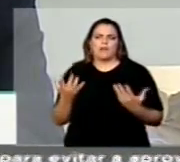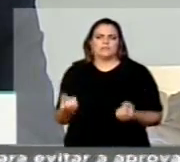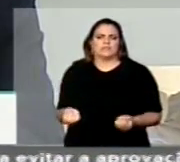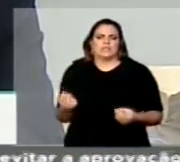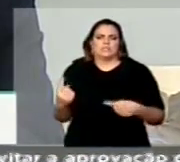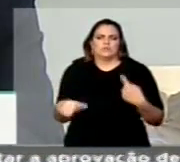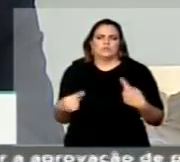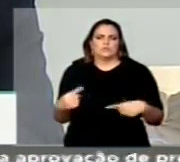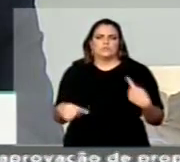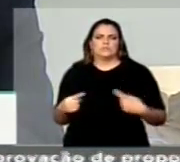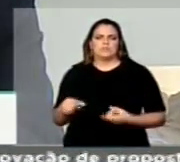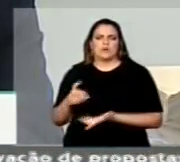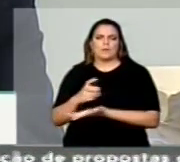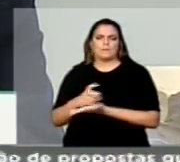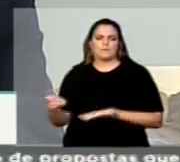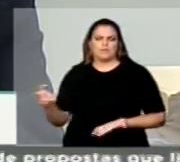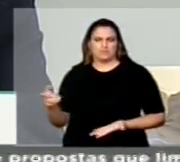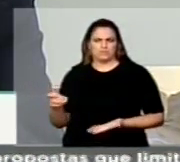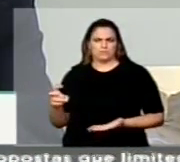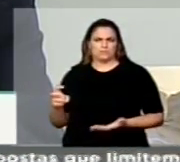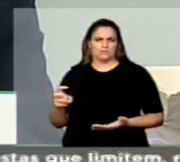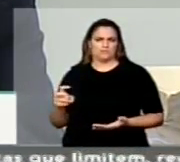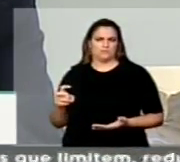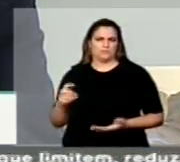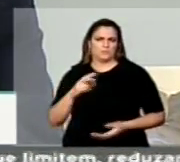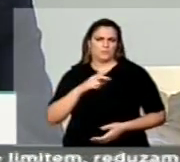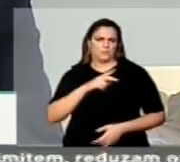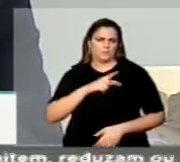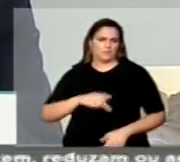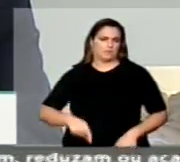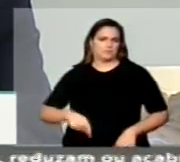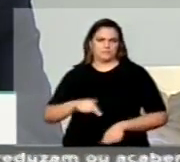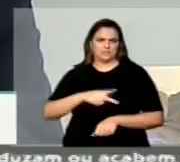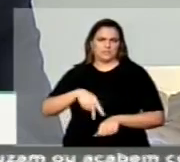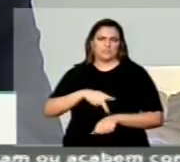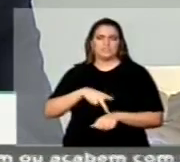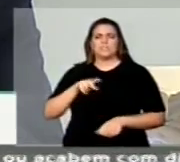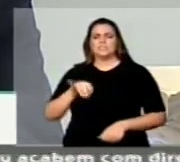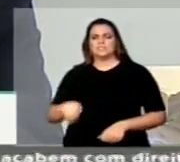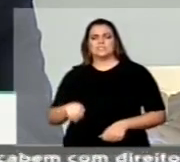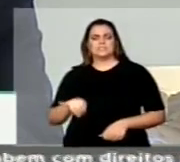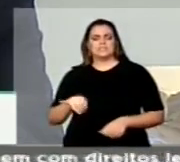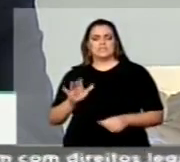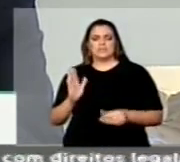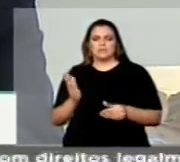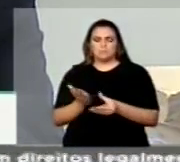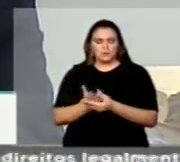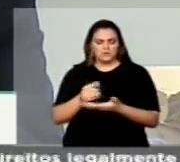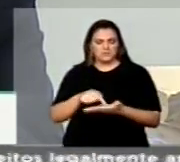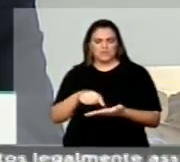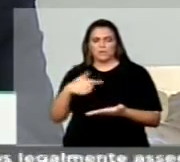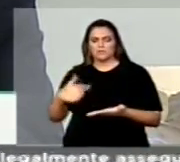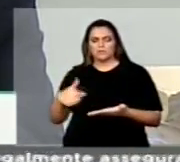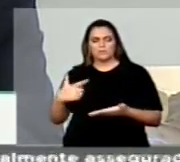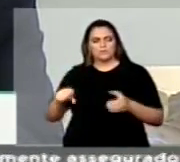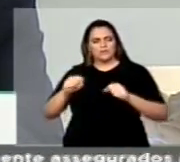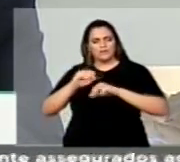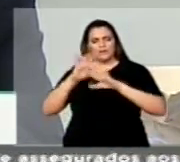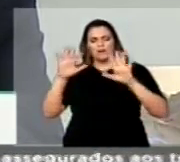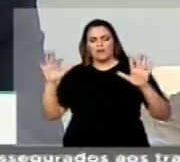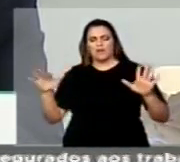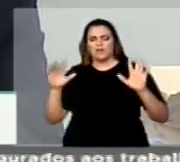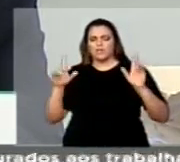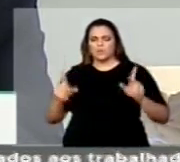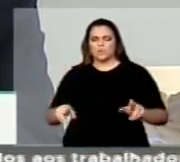de um chefe de Estado eleito pelo voto popular, se efetivamente os fatos não forem os fatos que estão previstos na